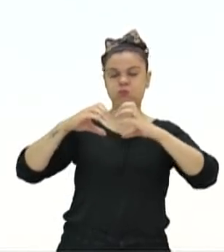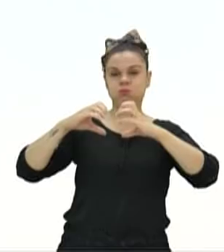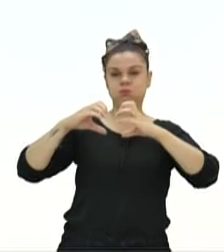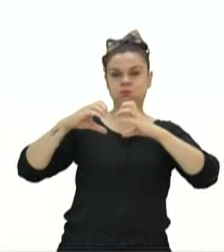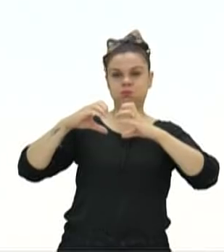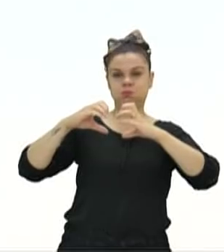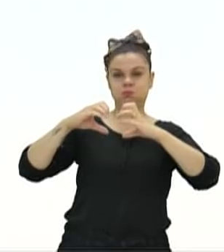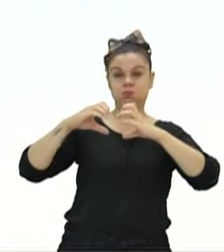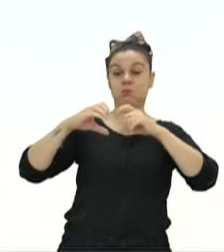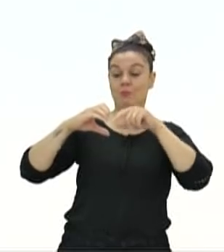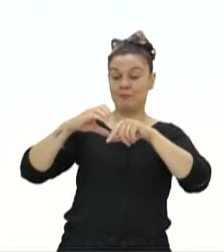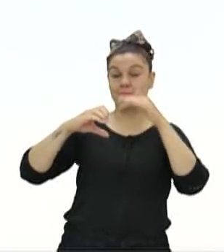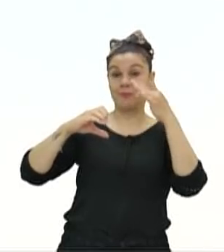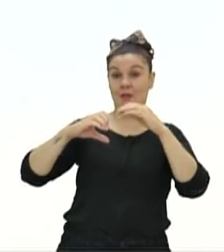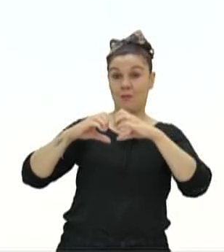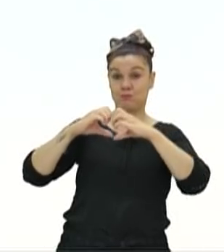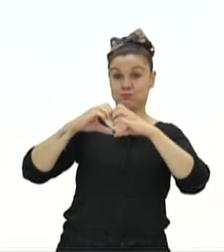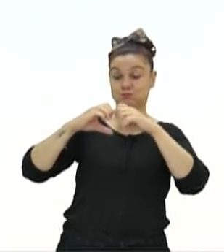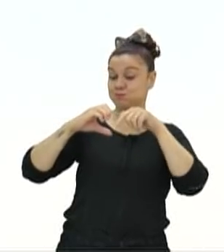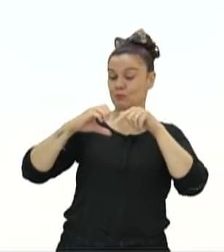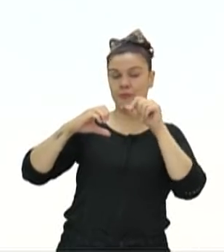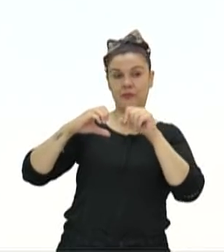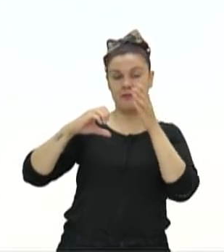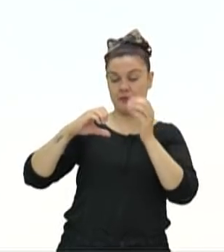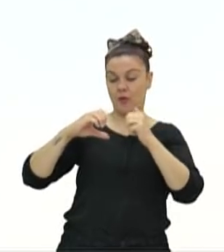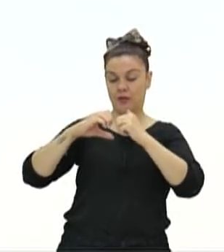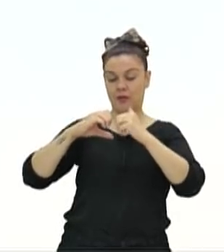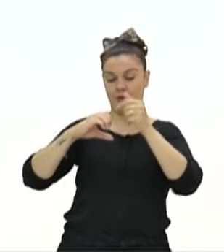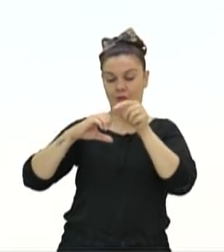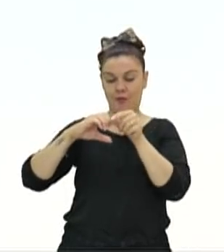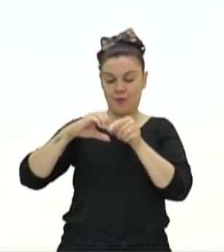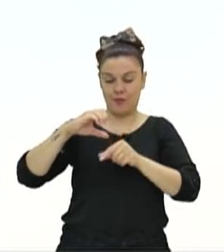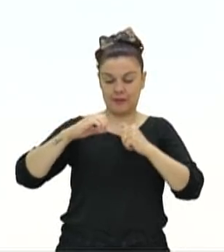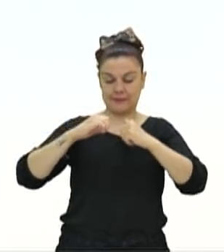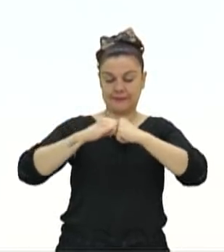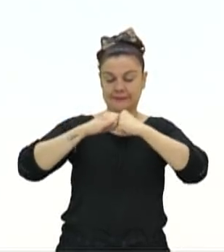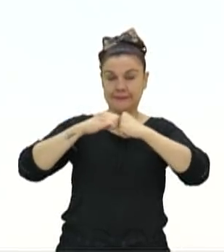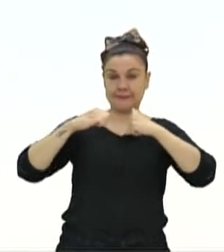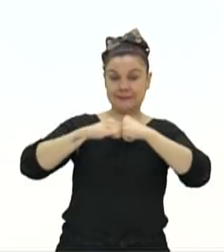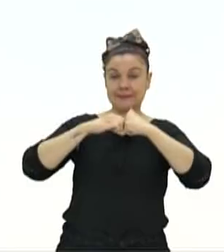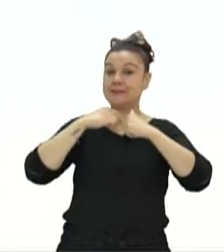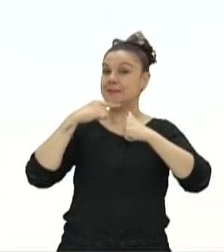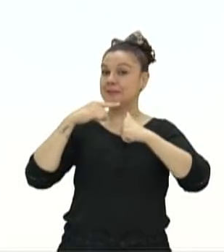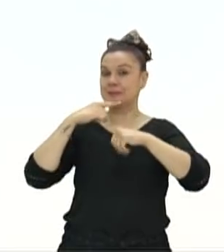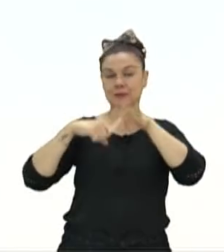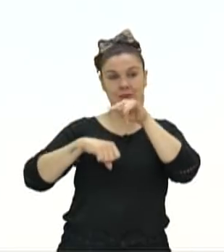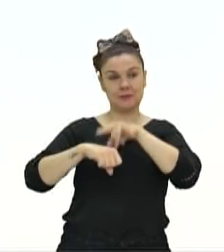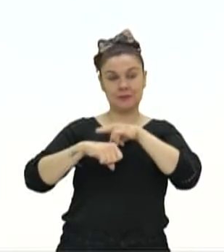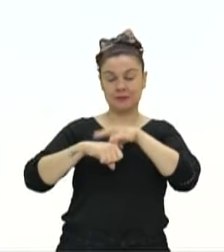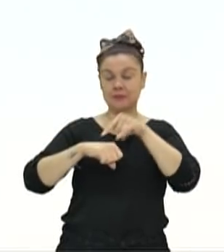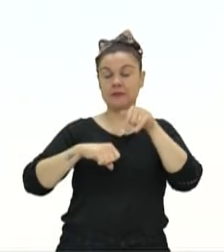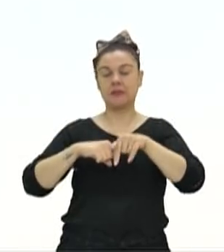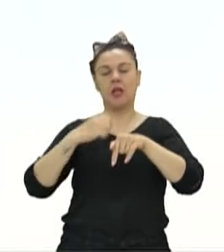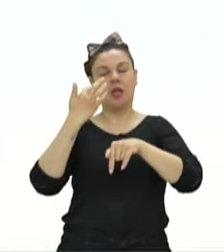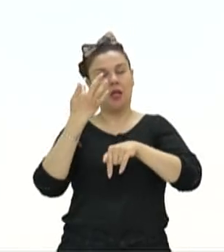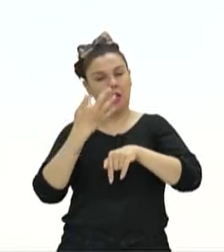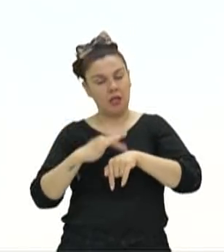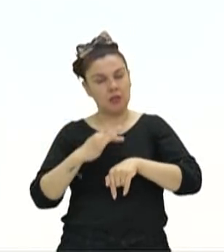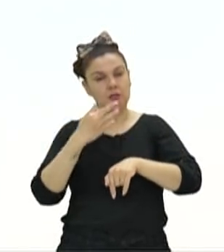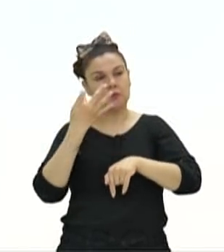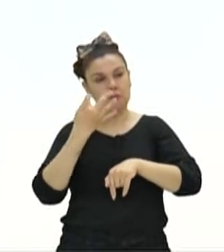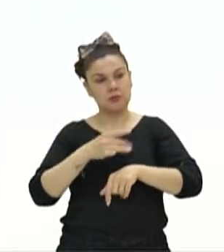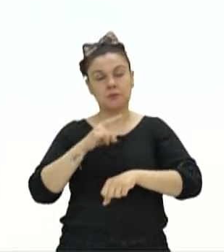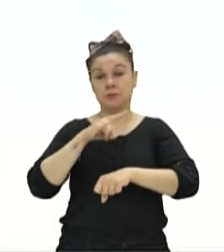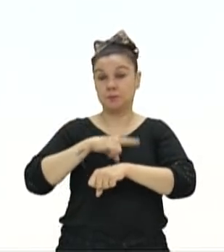inchada, inflamada. Então o que ela está fazendo? Ela está pressionando, comprimindo a uretra. Então, nesse caso, o menino vai também